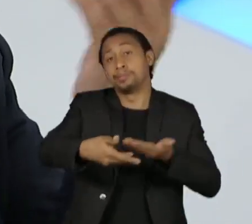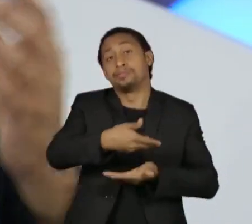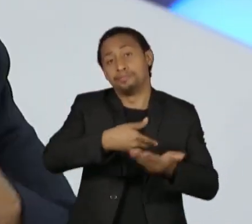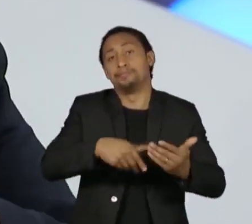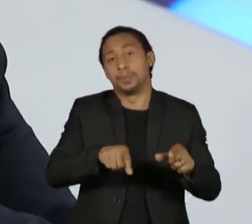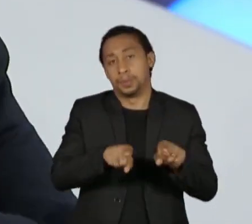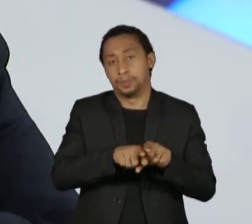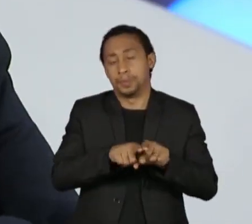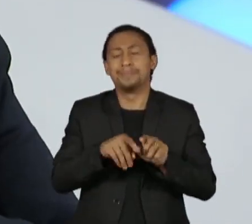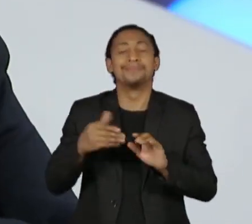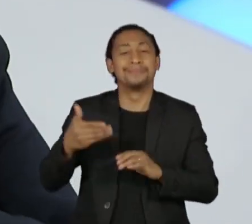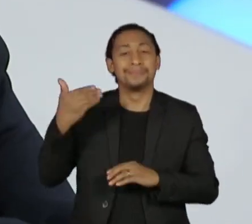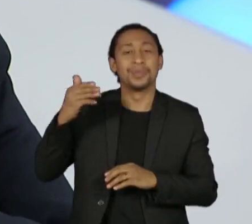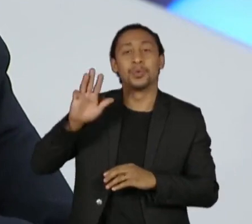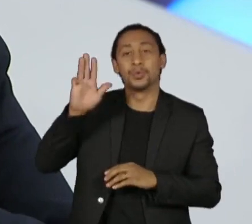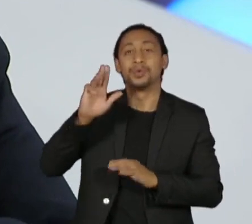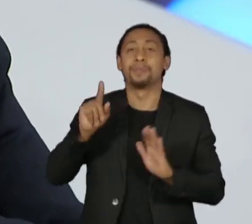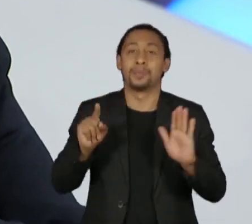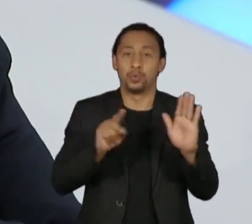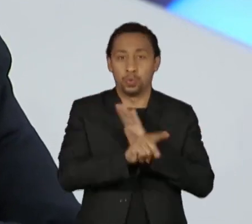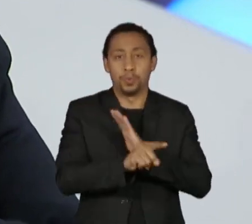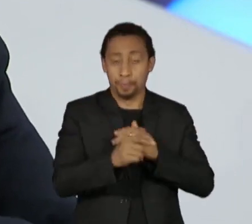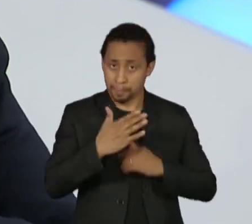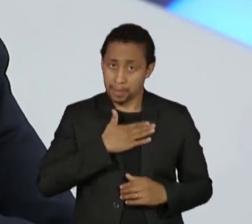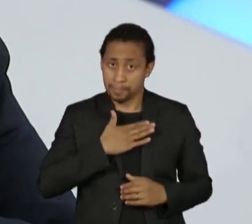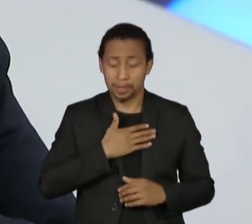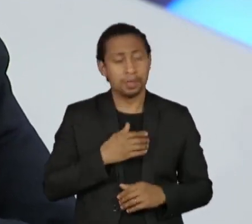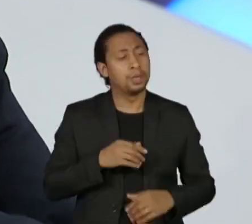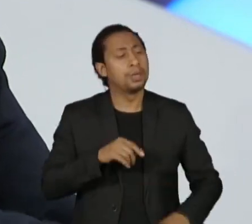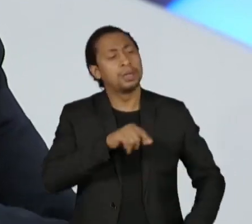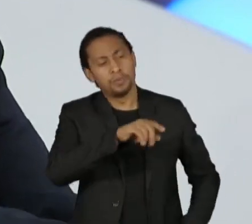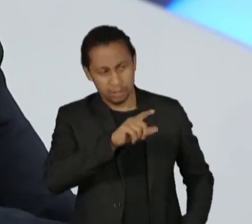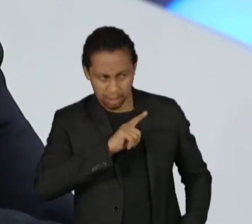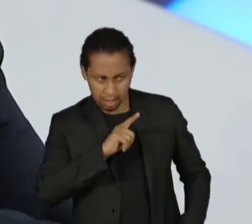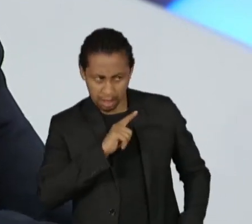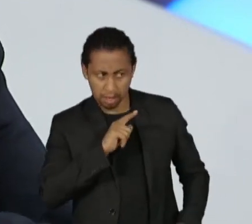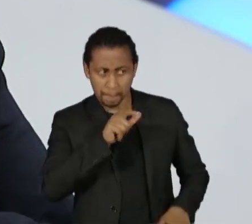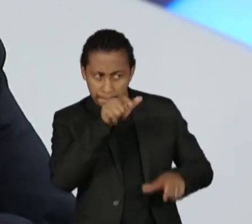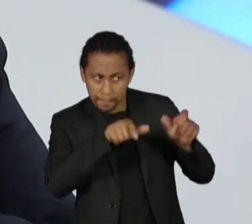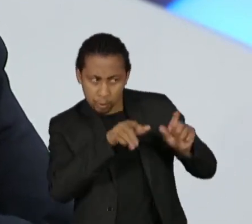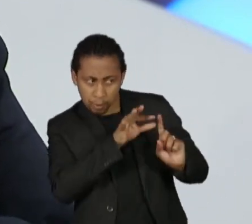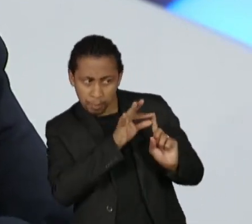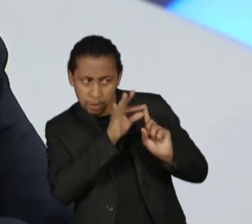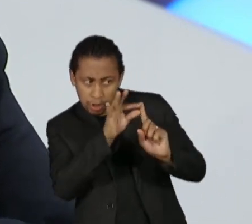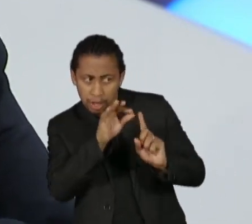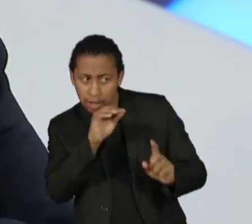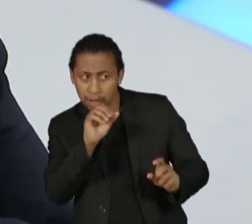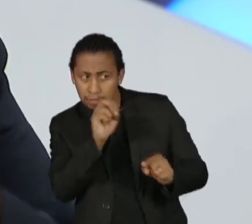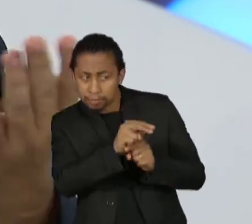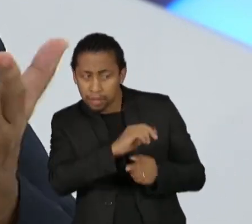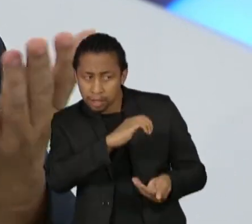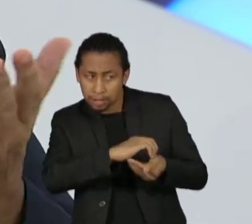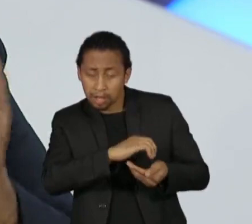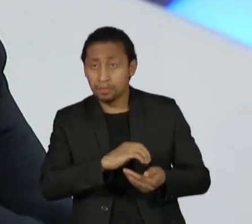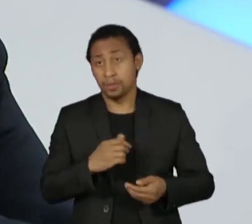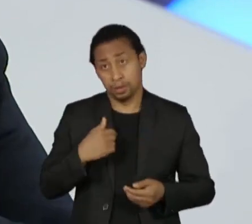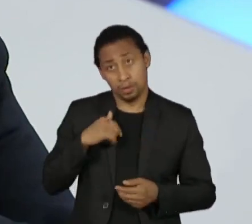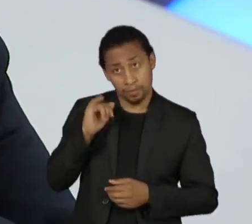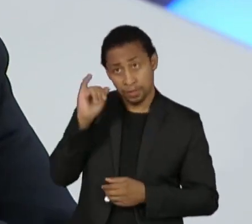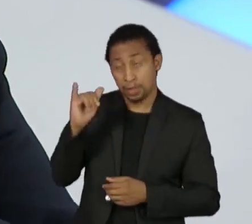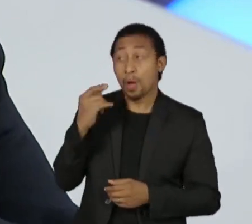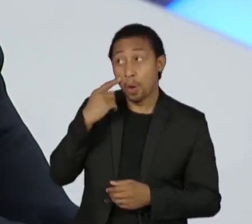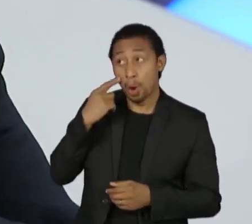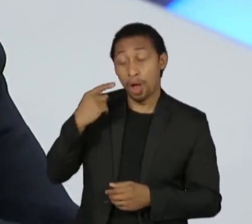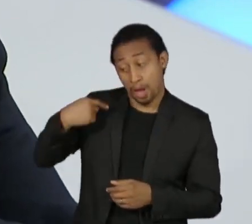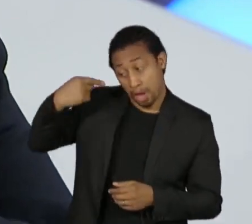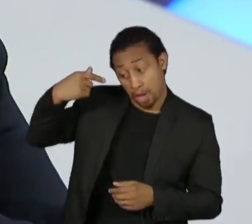Lula outro dia me perguntou Flávio você tem nomes a para o Supremo eu disse Presidente eu sou me formei direito